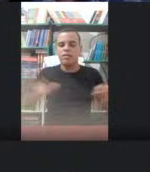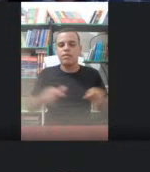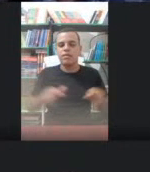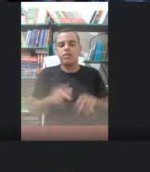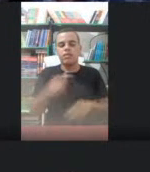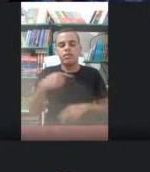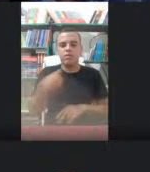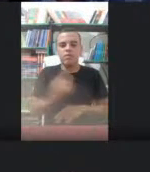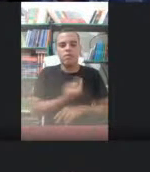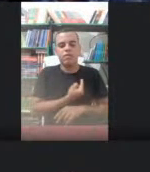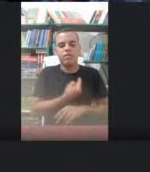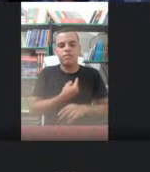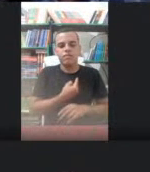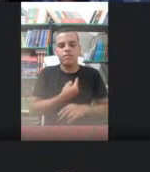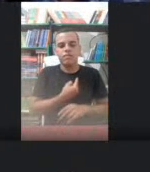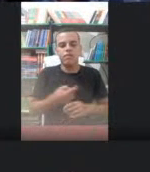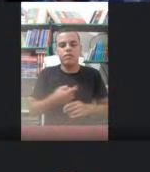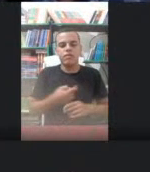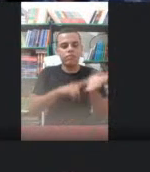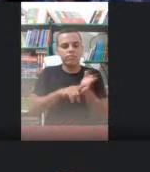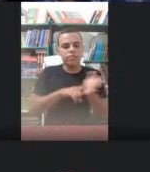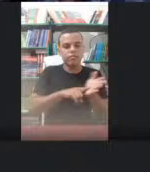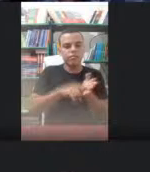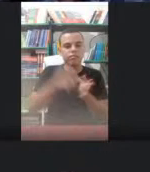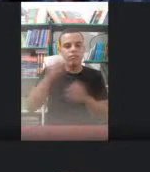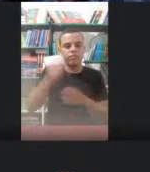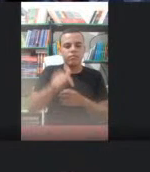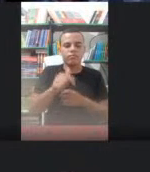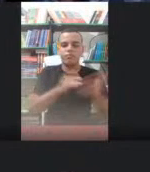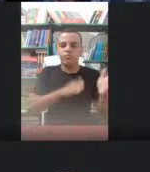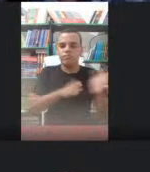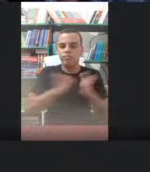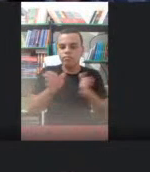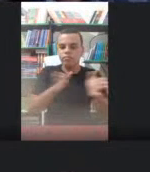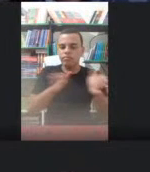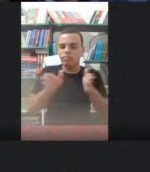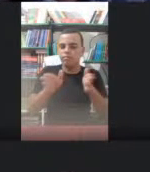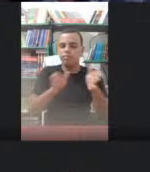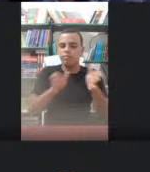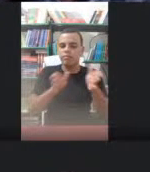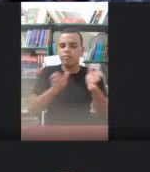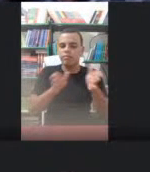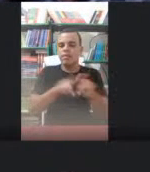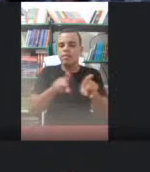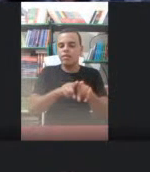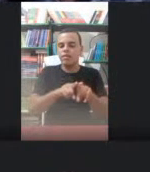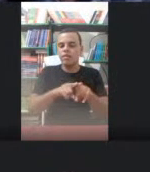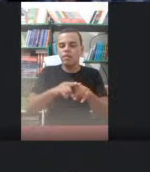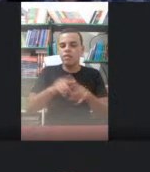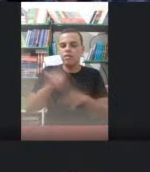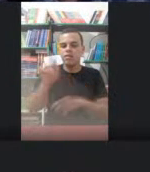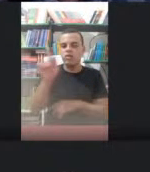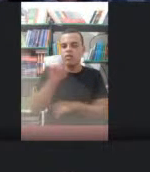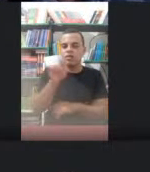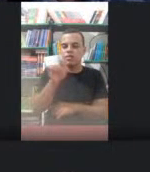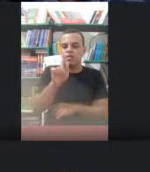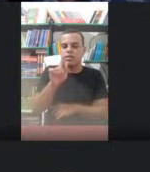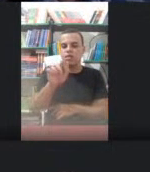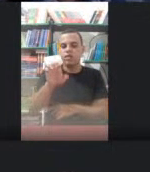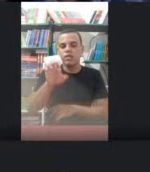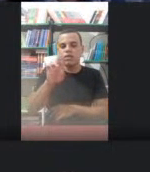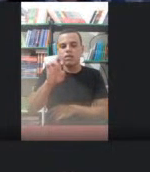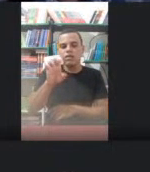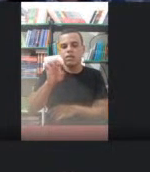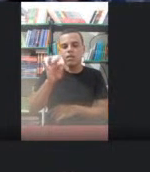a atenção básica, média e alta complexidade, né, os gerentes de saúde, né, diretores de